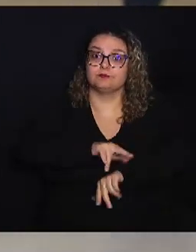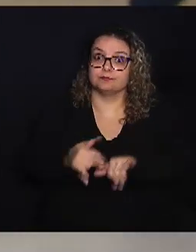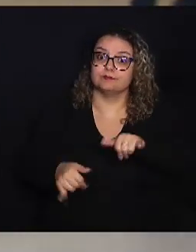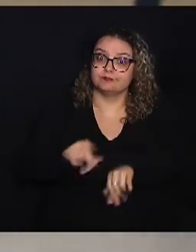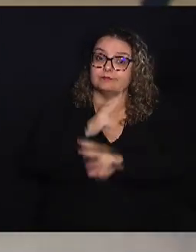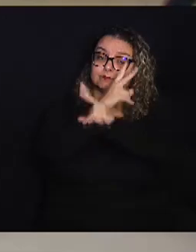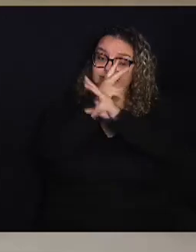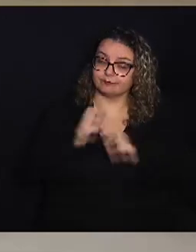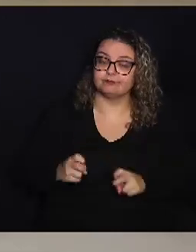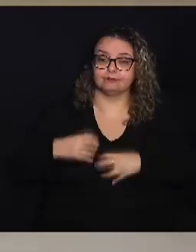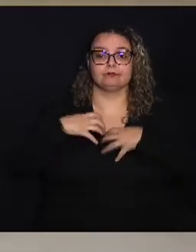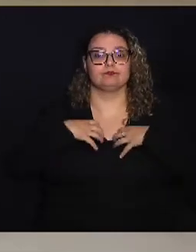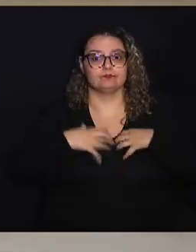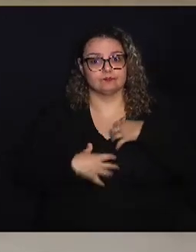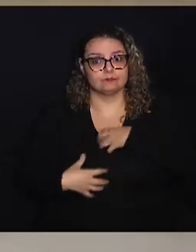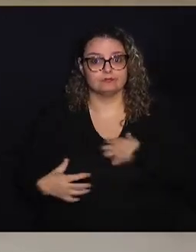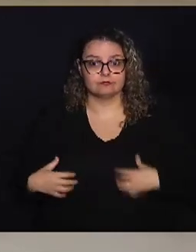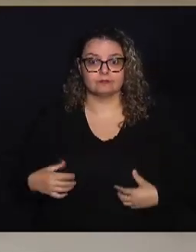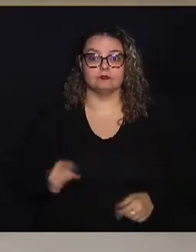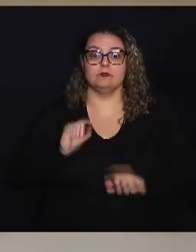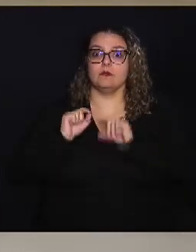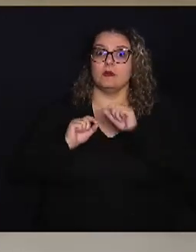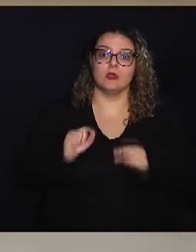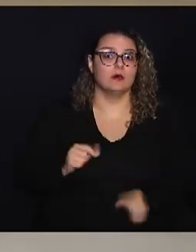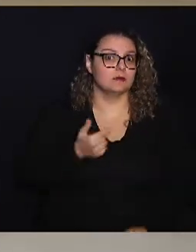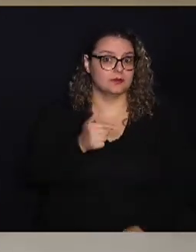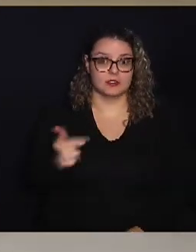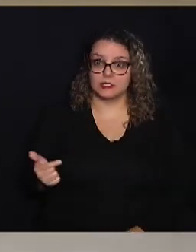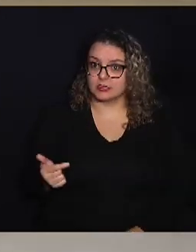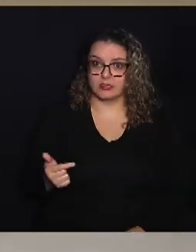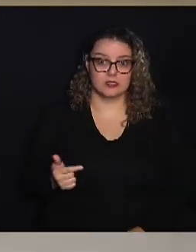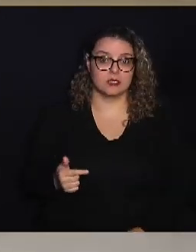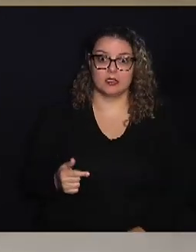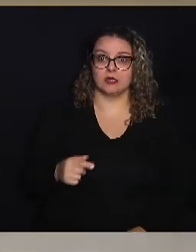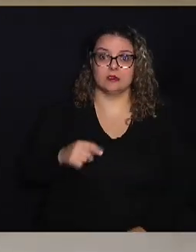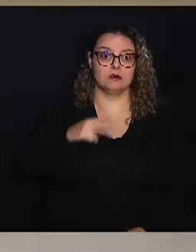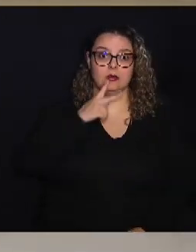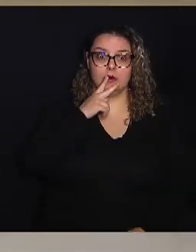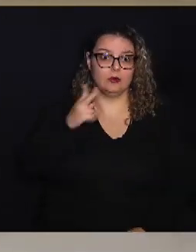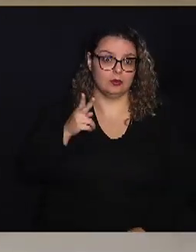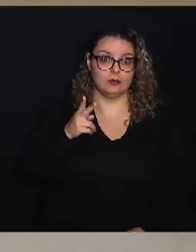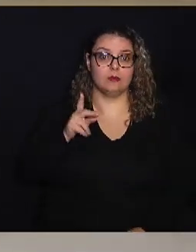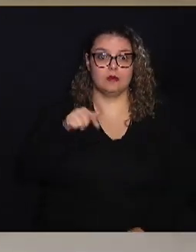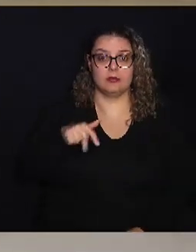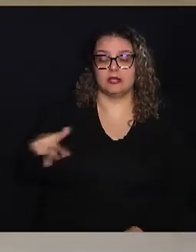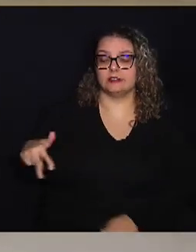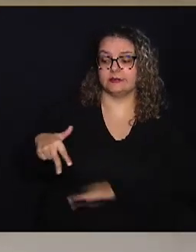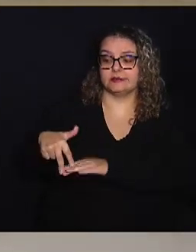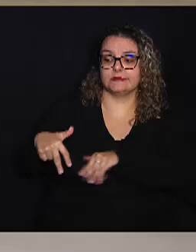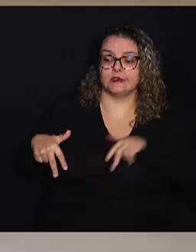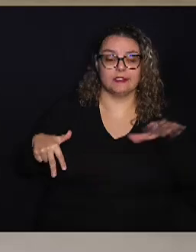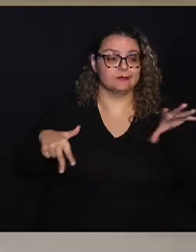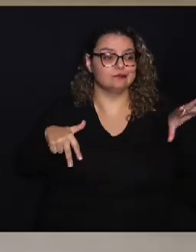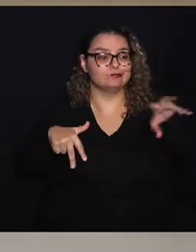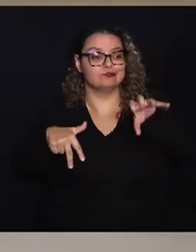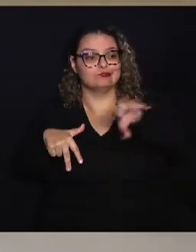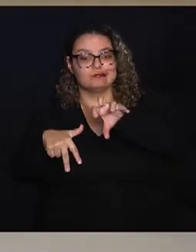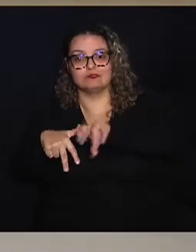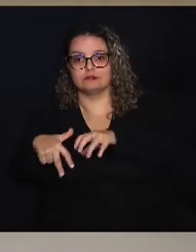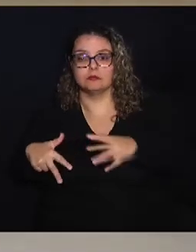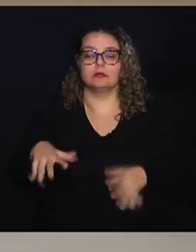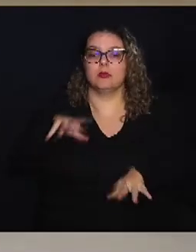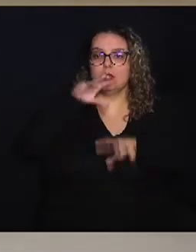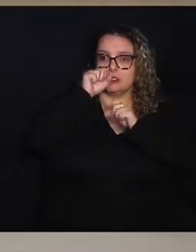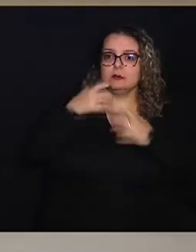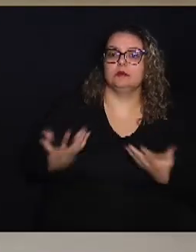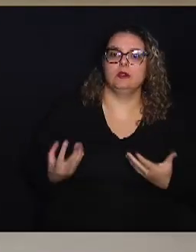tóxicas para o organismo, até para quem não fuma, que está como fumante passivo. Então, é super importante, não só os jovens, né, toda a